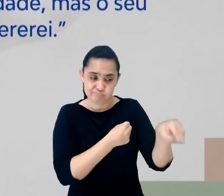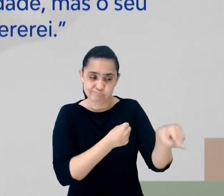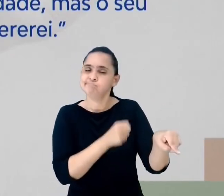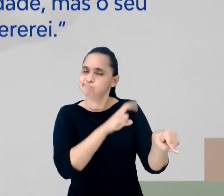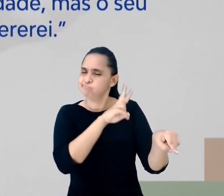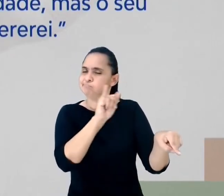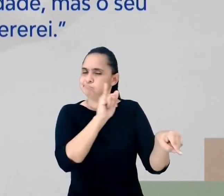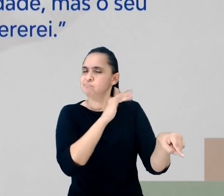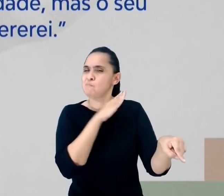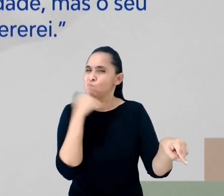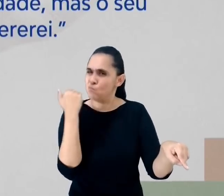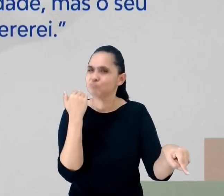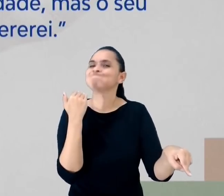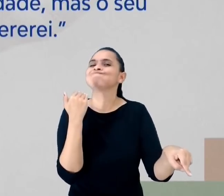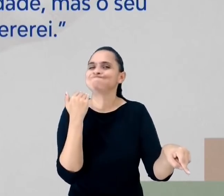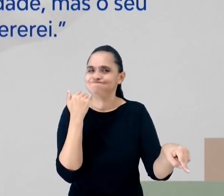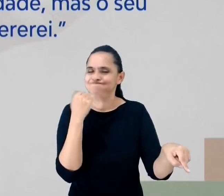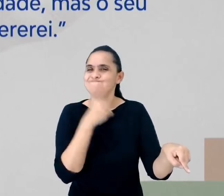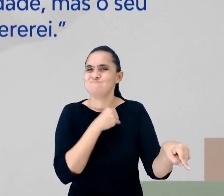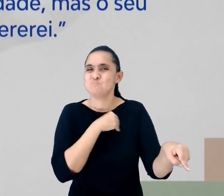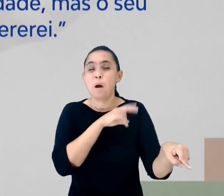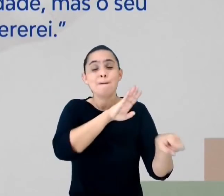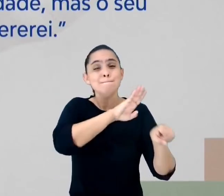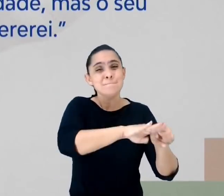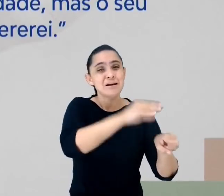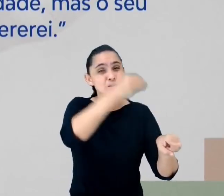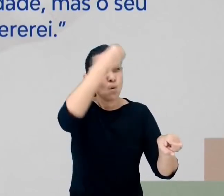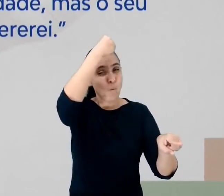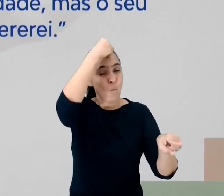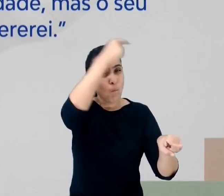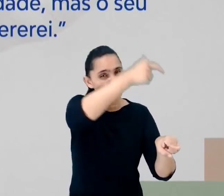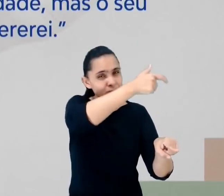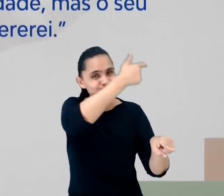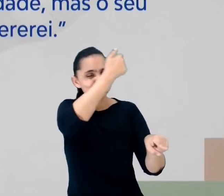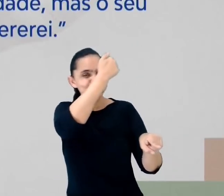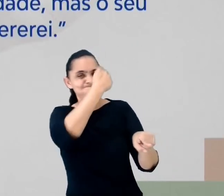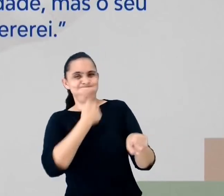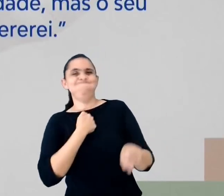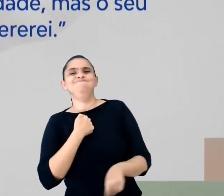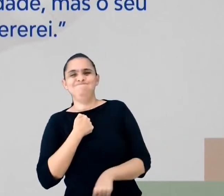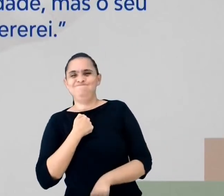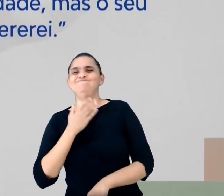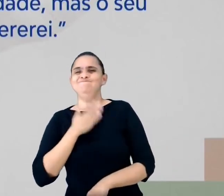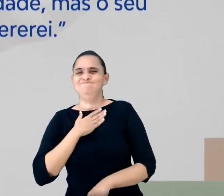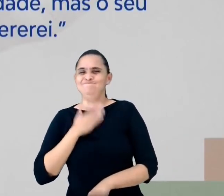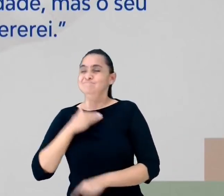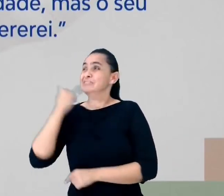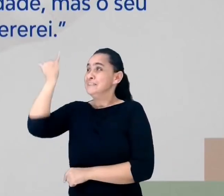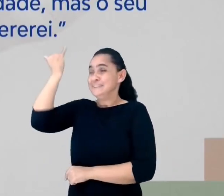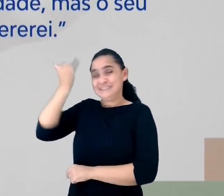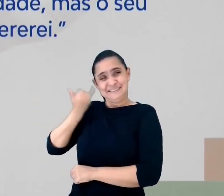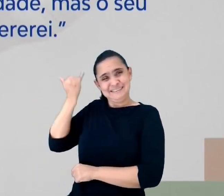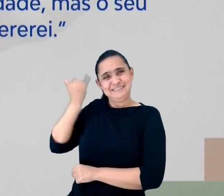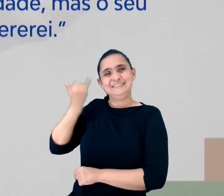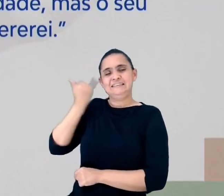sua iniquidade, mas o seu sangue da tua mão o